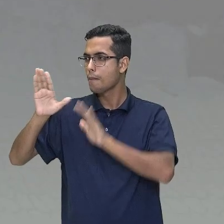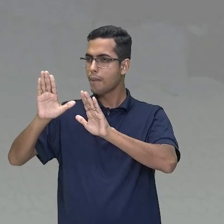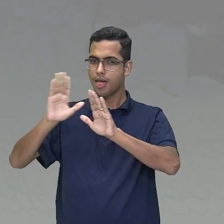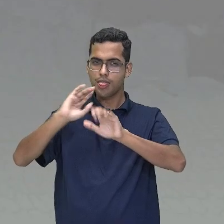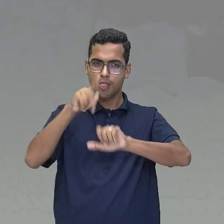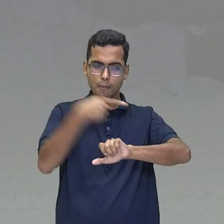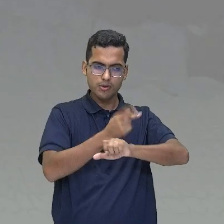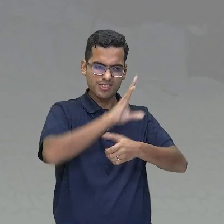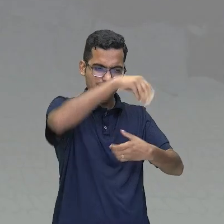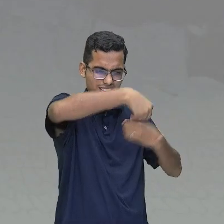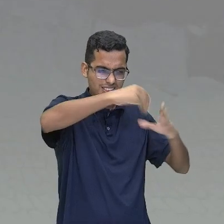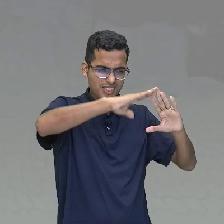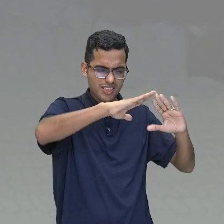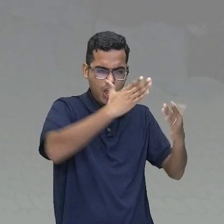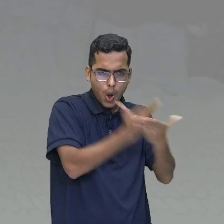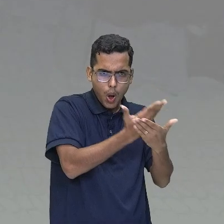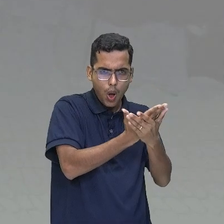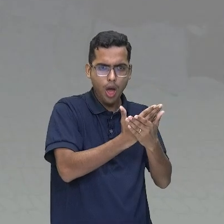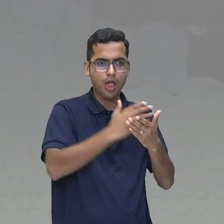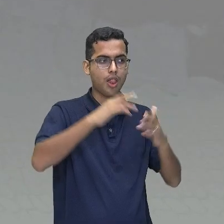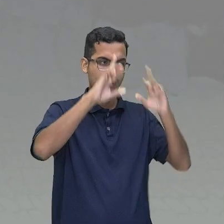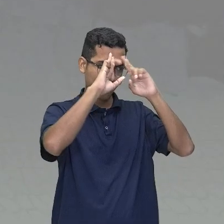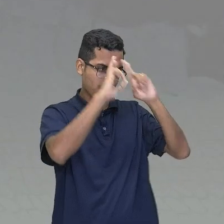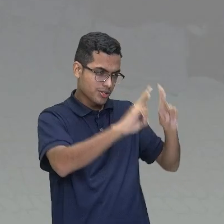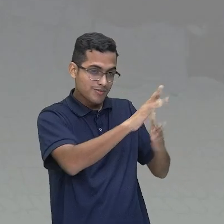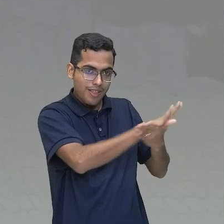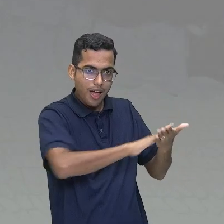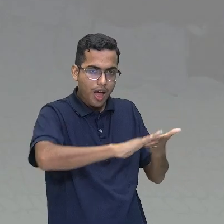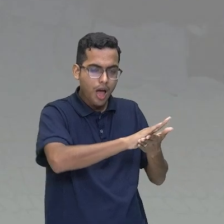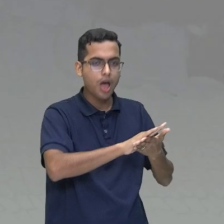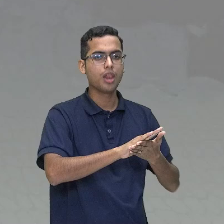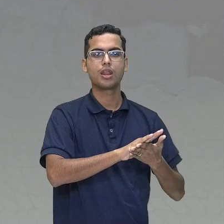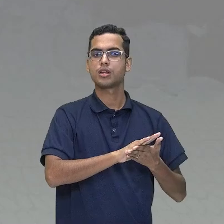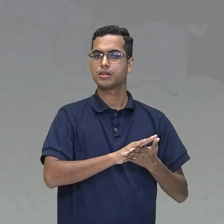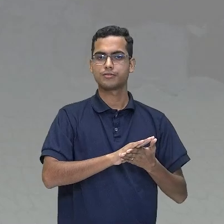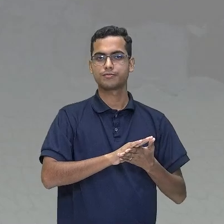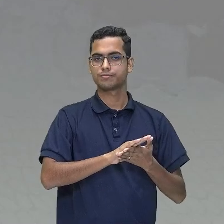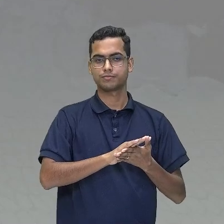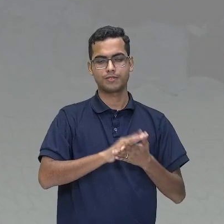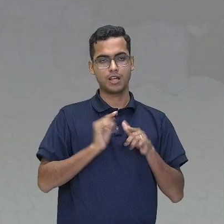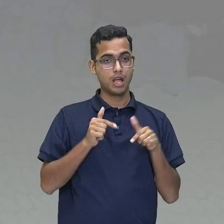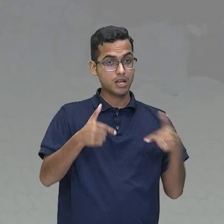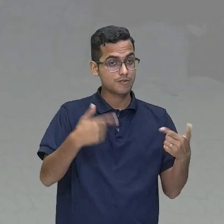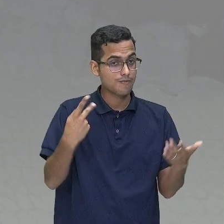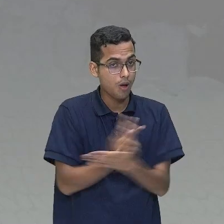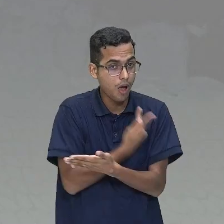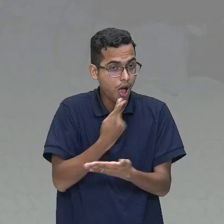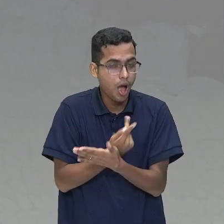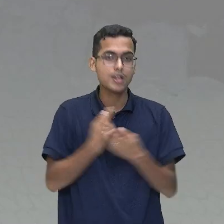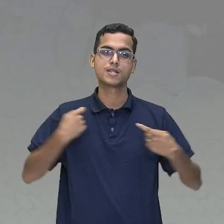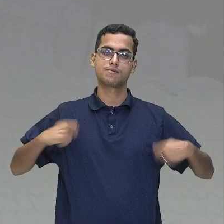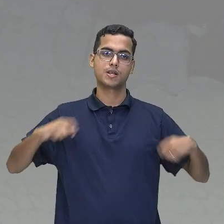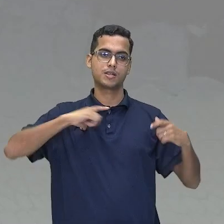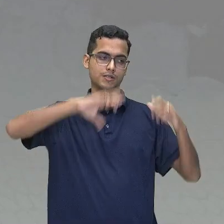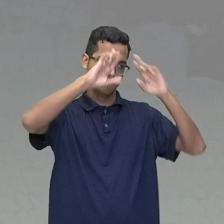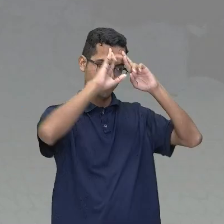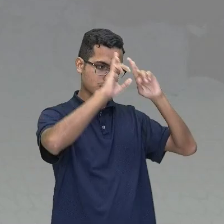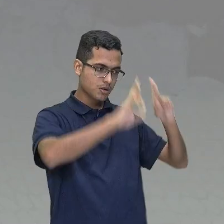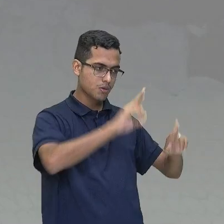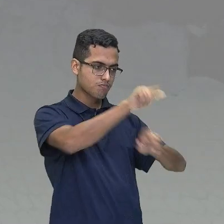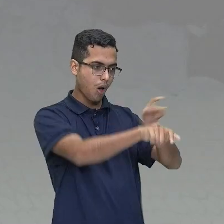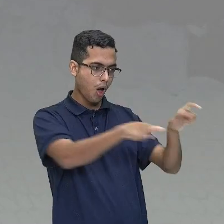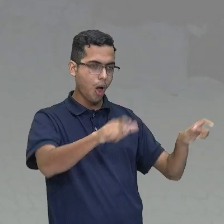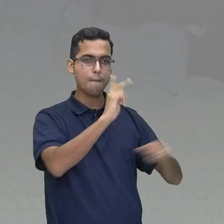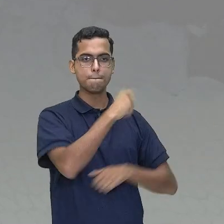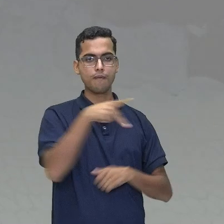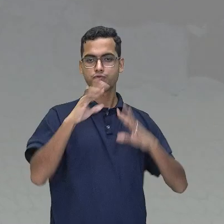porque o professor tem autoridade sobre você e ele deve zelar pelo bom andamento das aulas, pelo bom comportamento